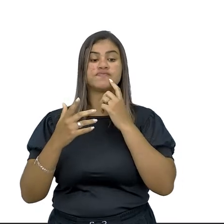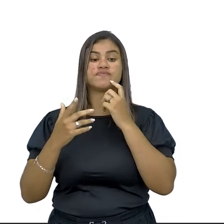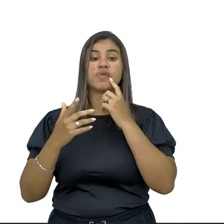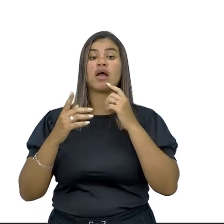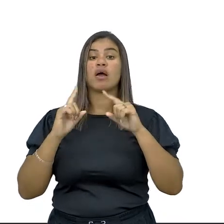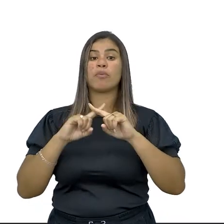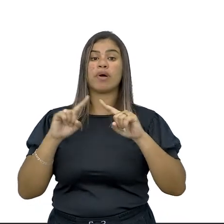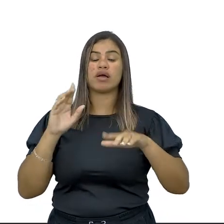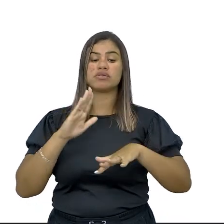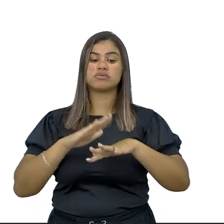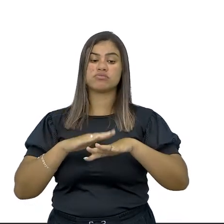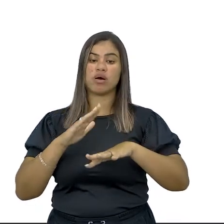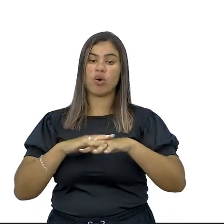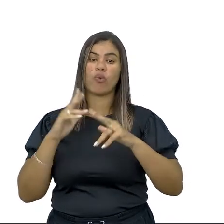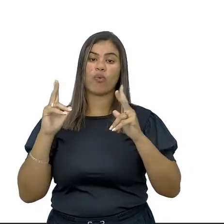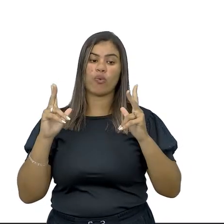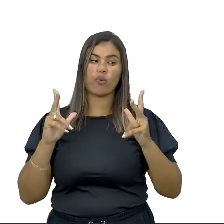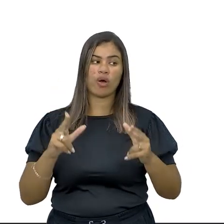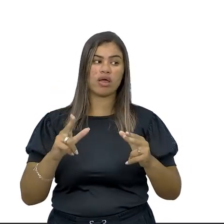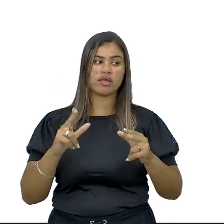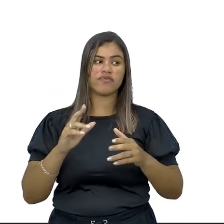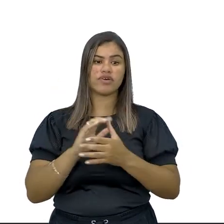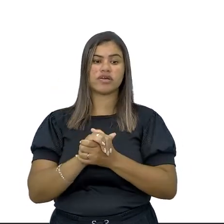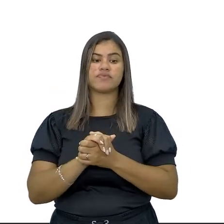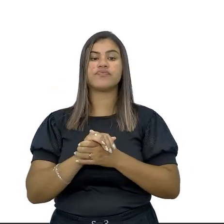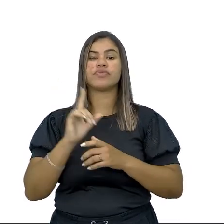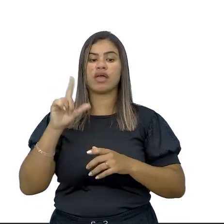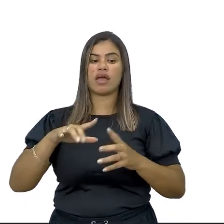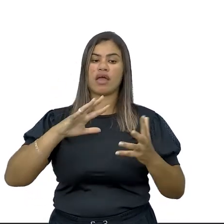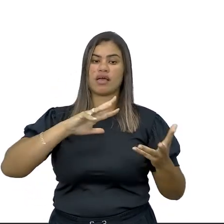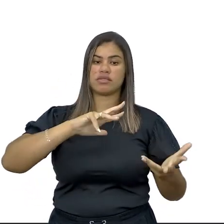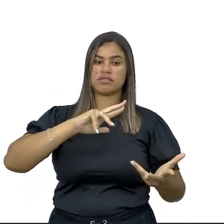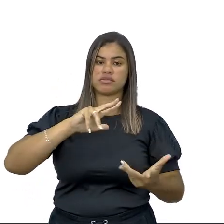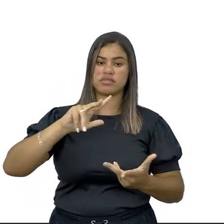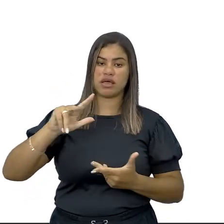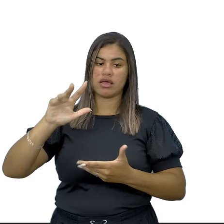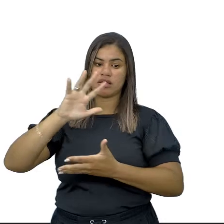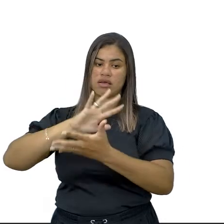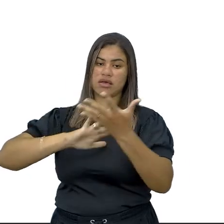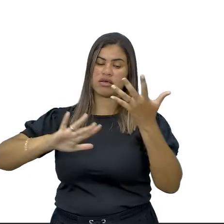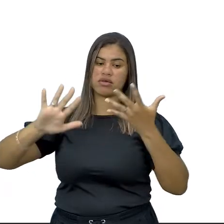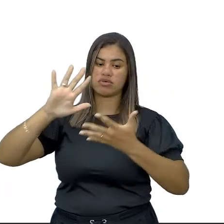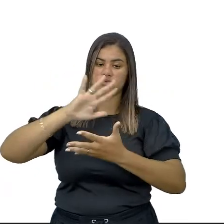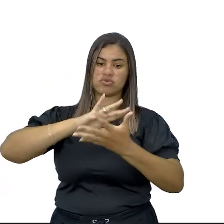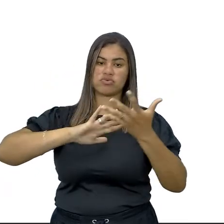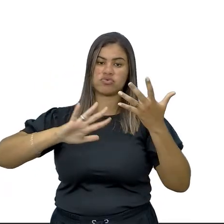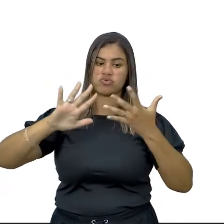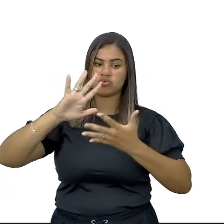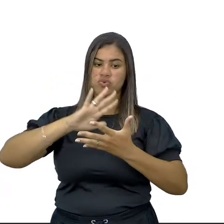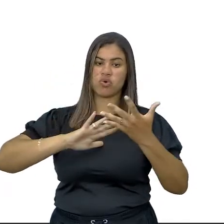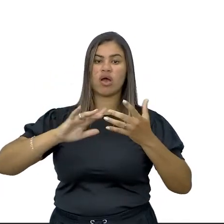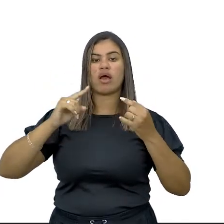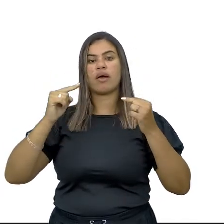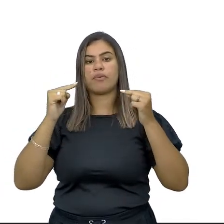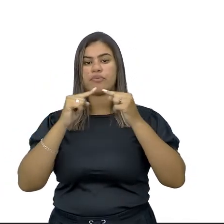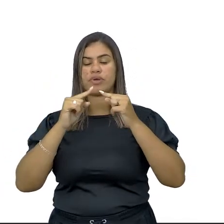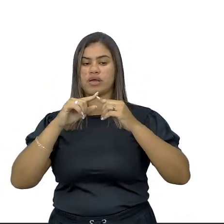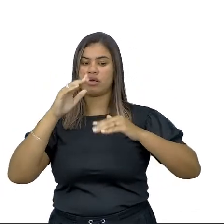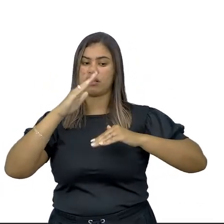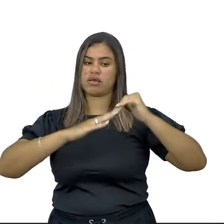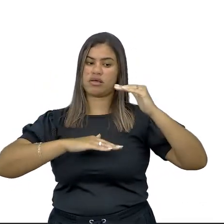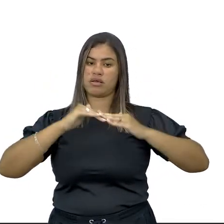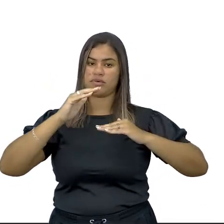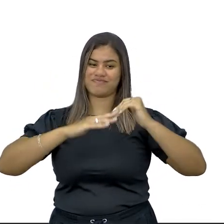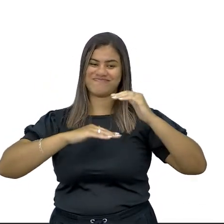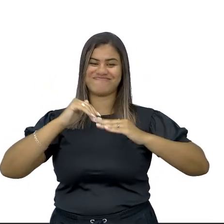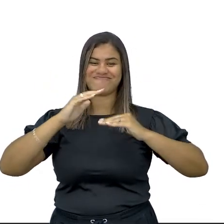mesma unidade temática, que é Terra e Universo. Então, eu peço a licença de vocês para realizar a leitura dessas habilidades